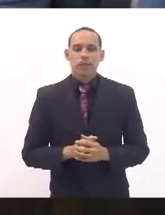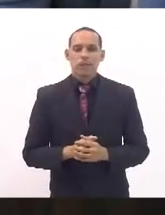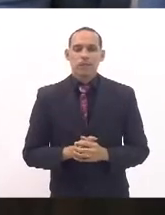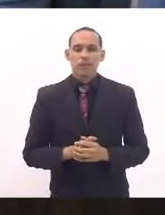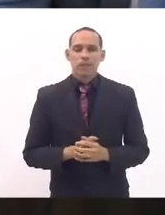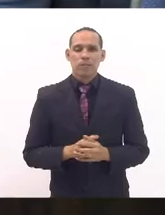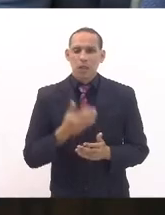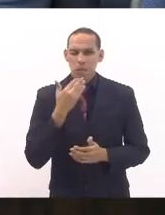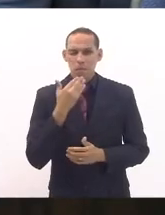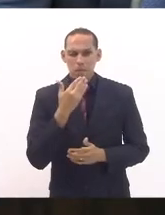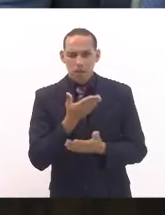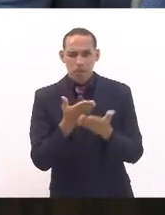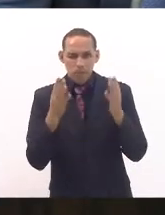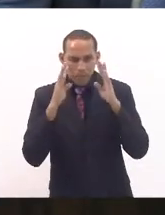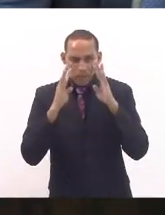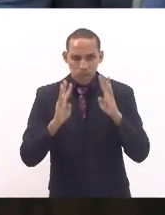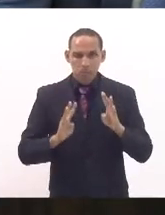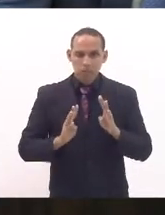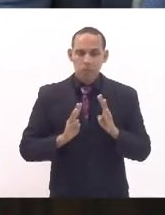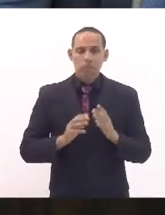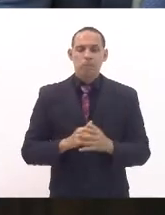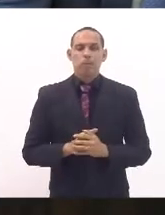diria atenção,